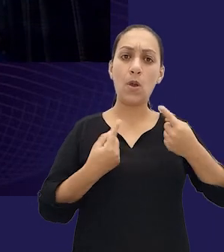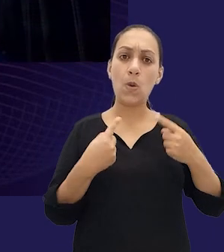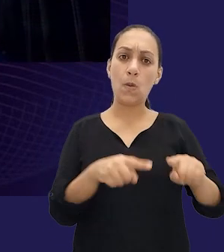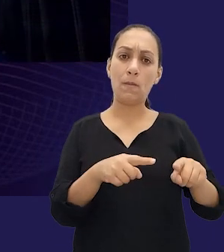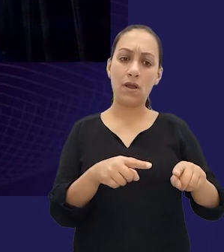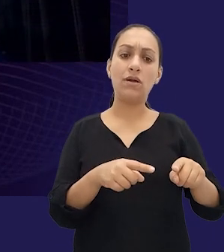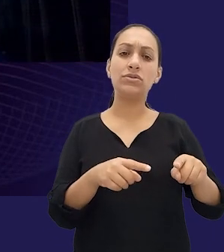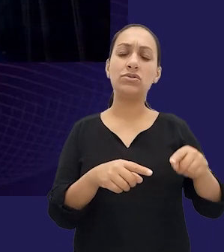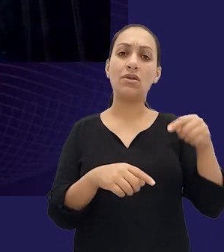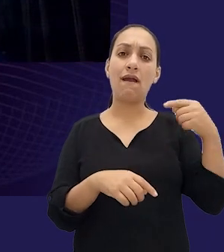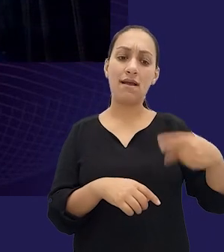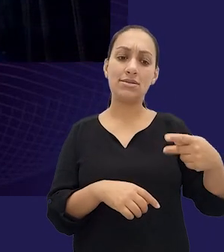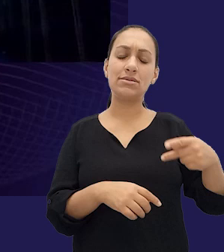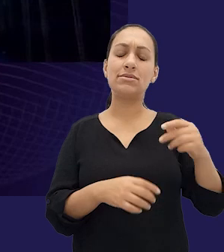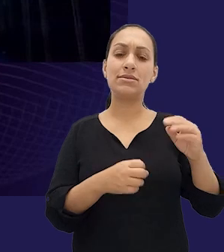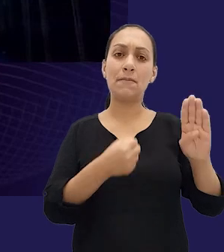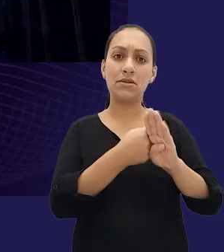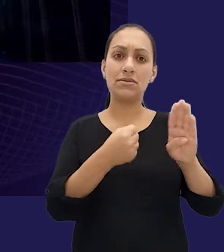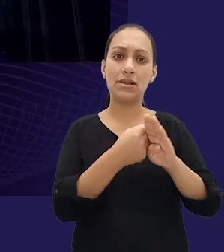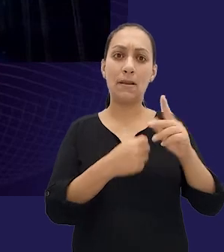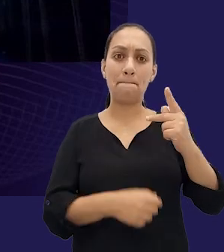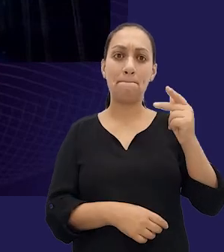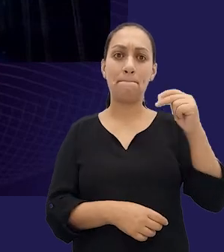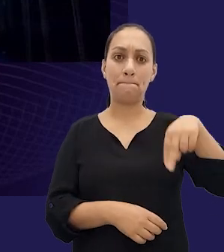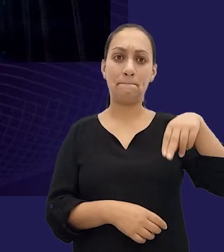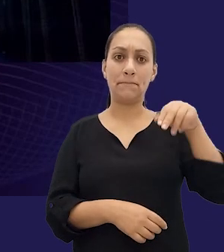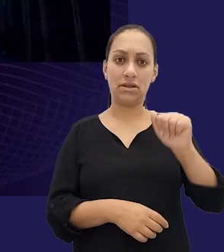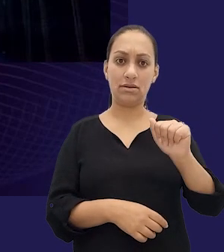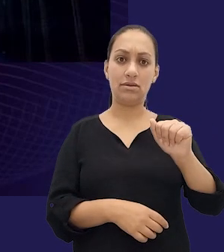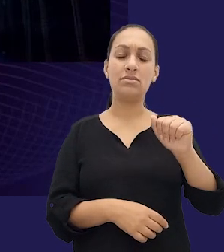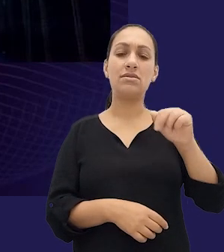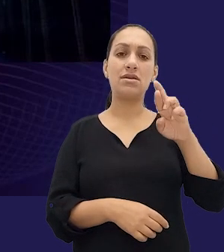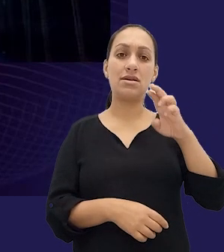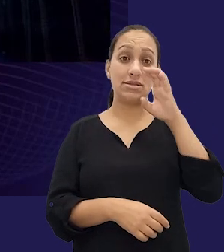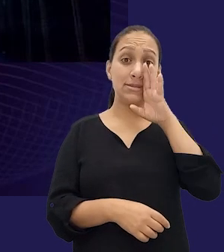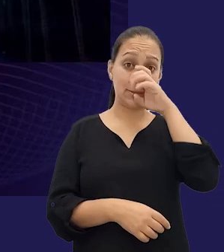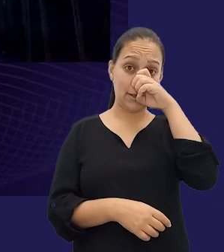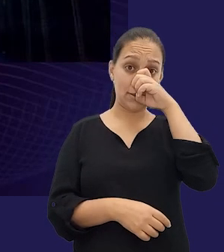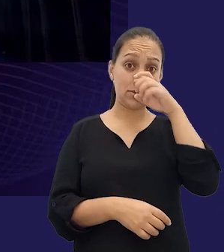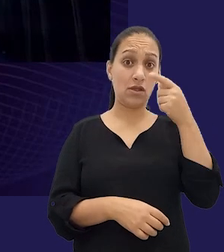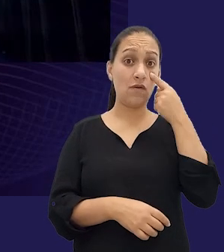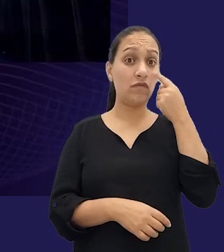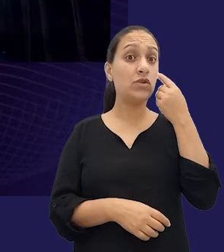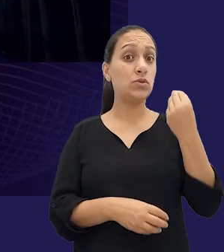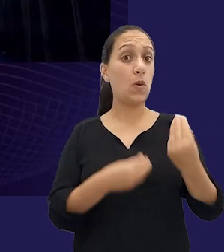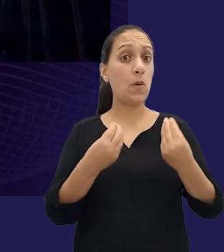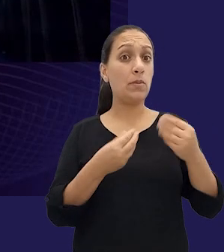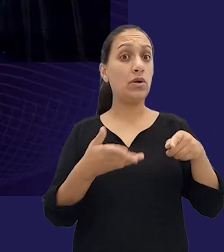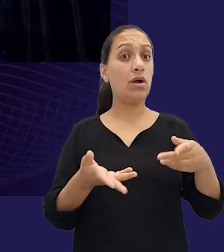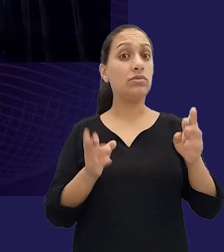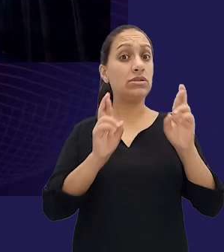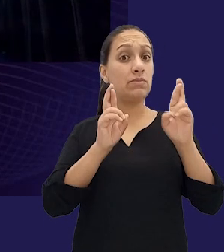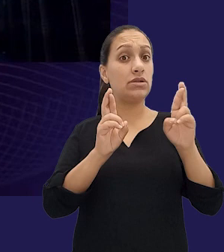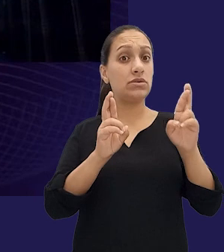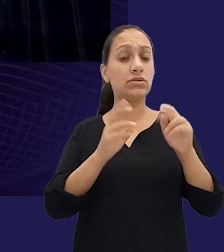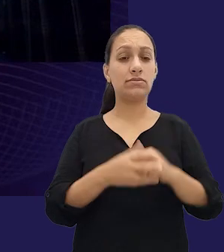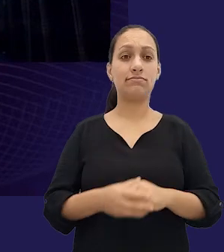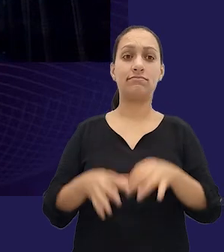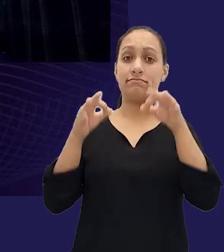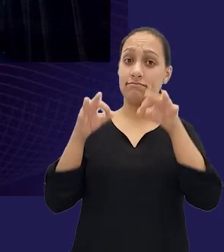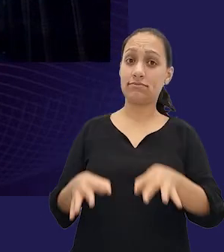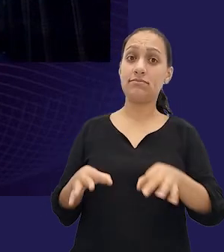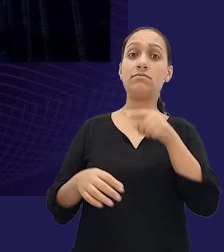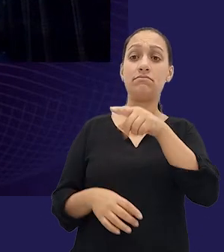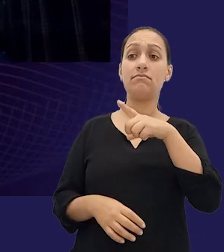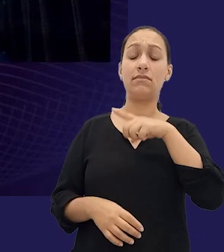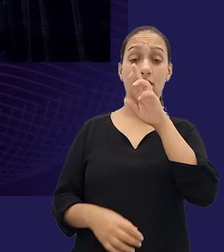essas bactérias pan-resistentes. Eu vejo como uma alternativa promissora. Com certeza, Rodrigo, tu tem toda a razão.